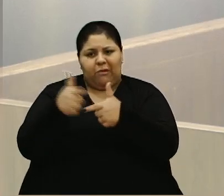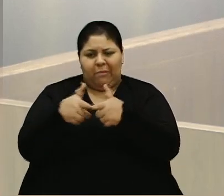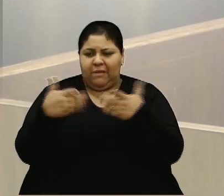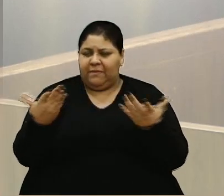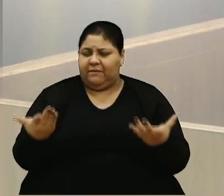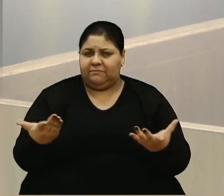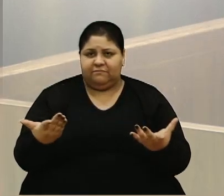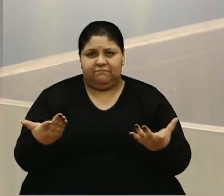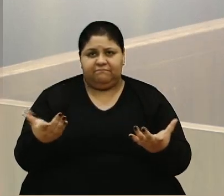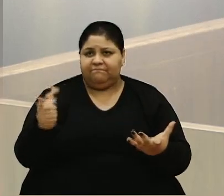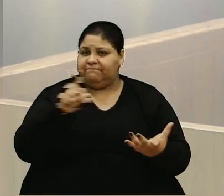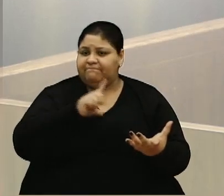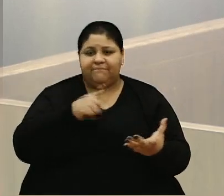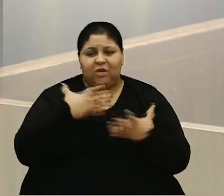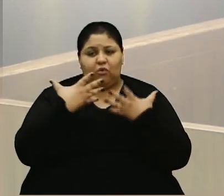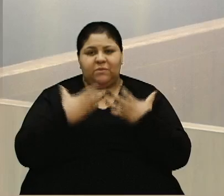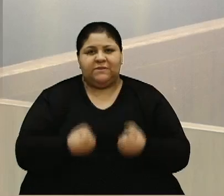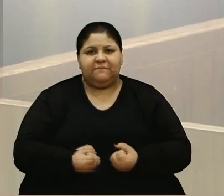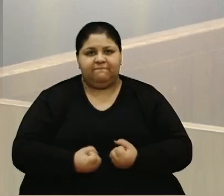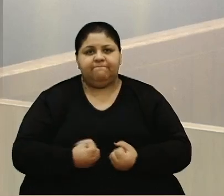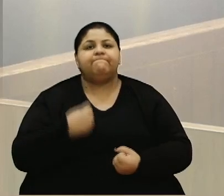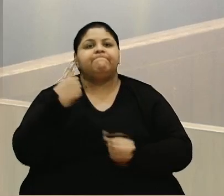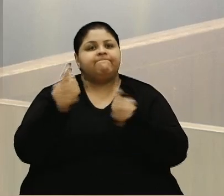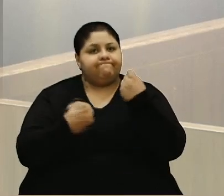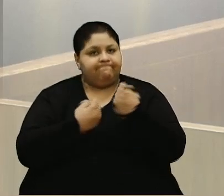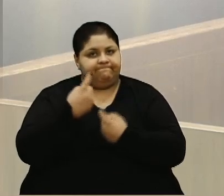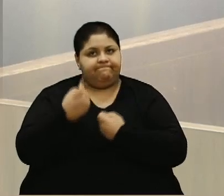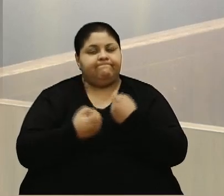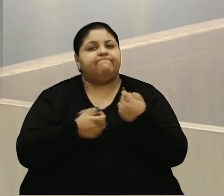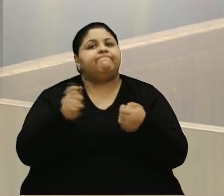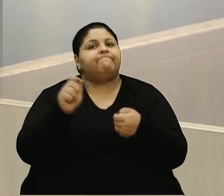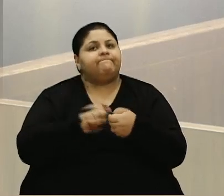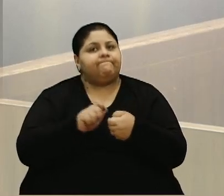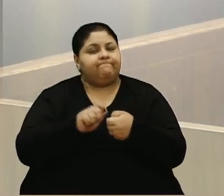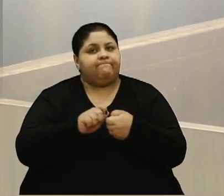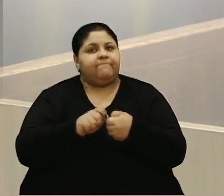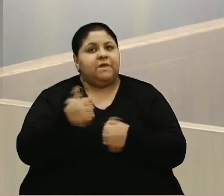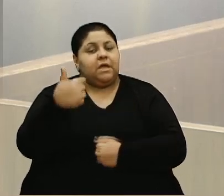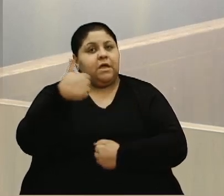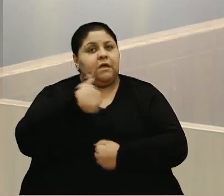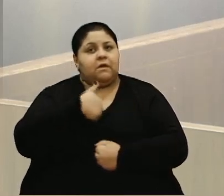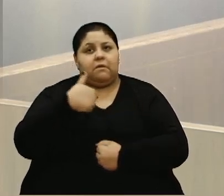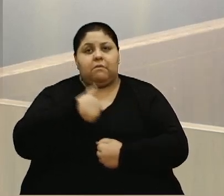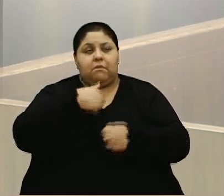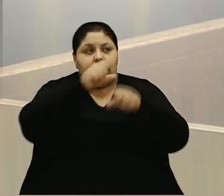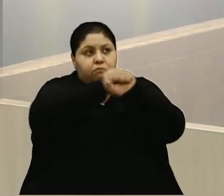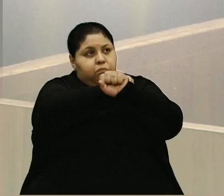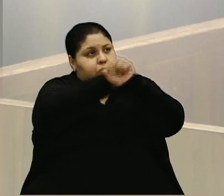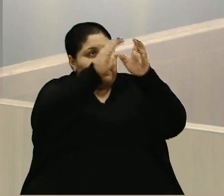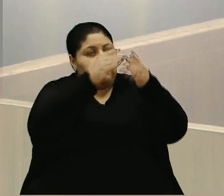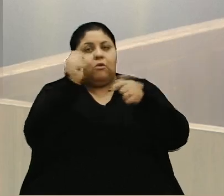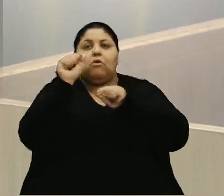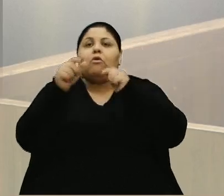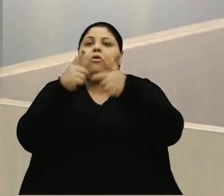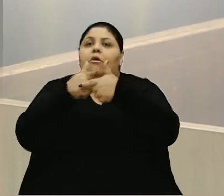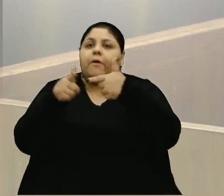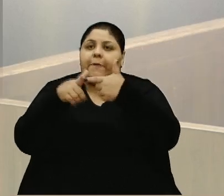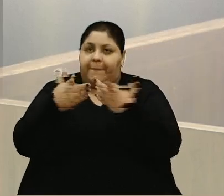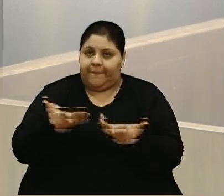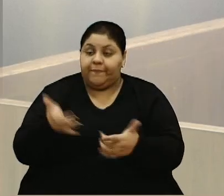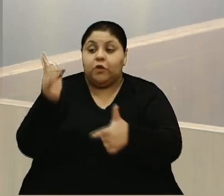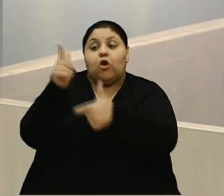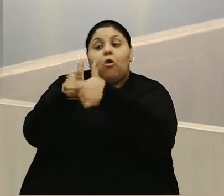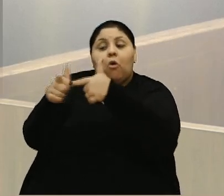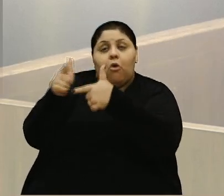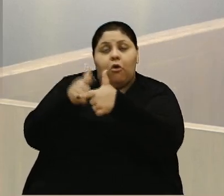dessas, não dá para admitir. Alguma coisa tem que ser feita. E isso, para mim, está bem claro qual é o problema. O problema